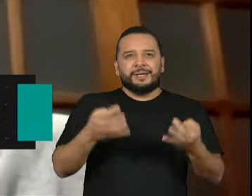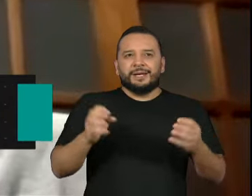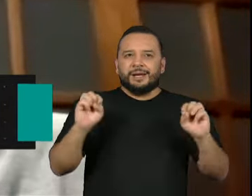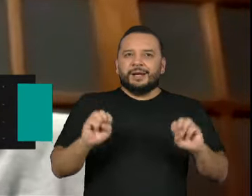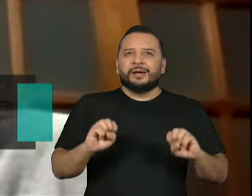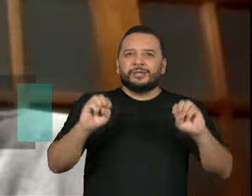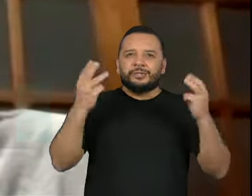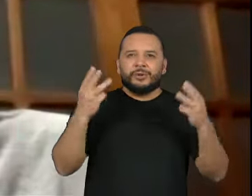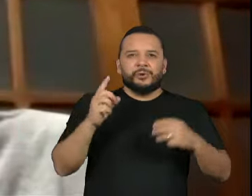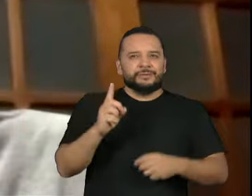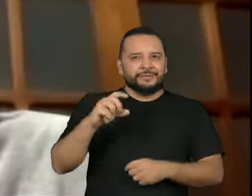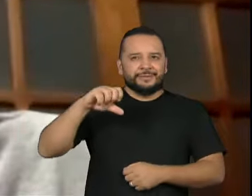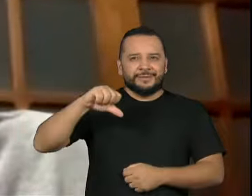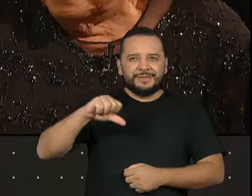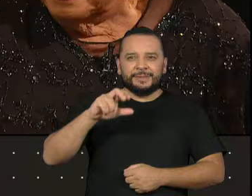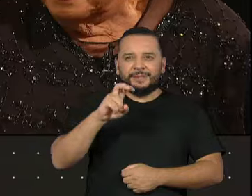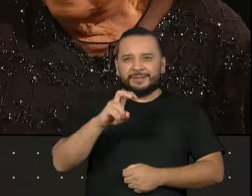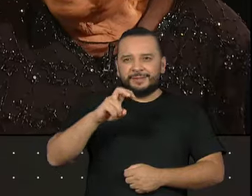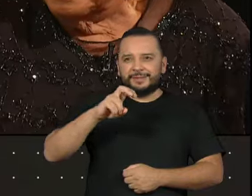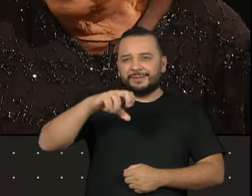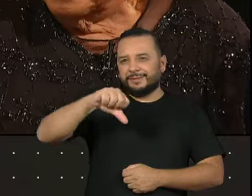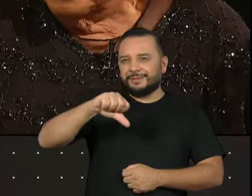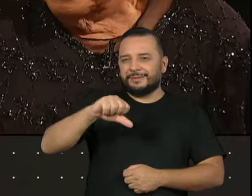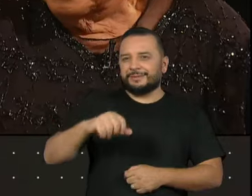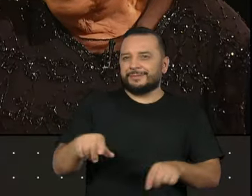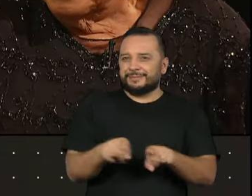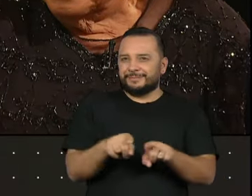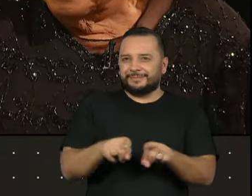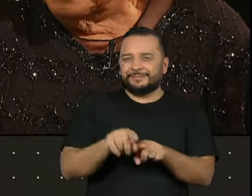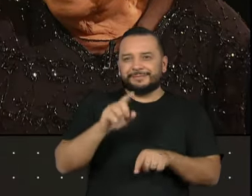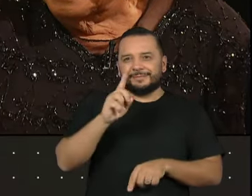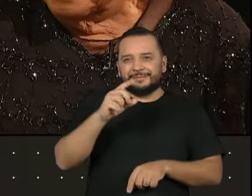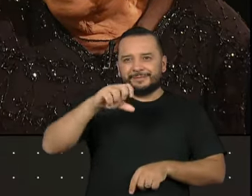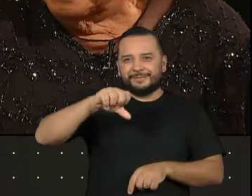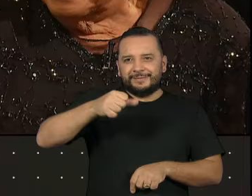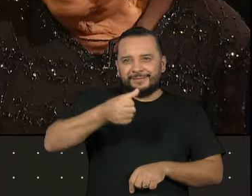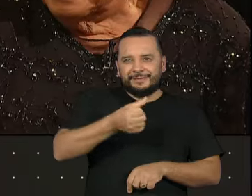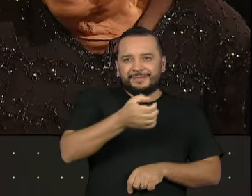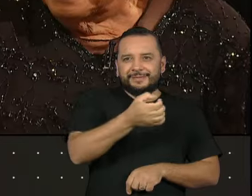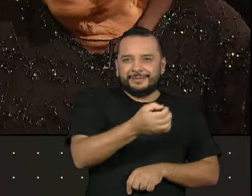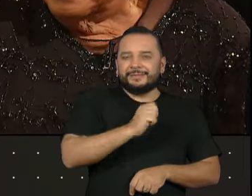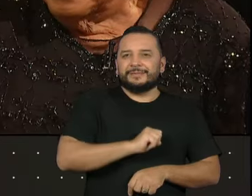em 59 ou 60. Vocês devem saber mais do que eu.